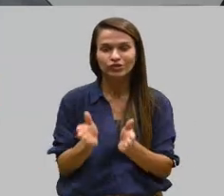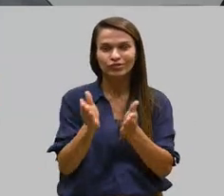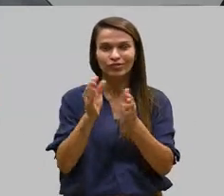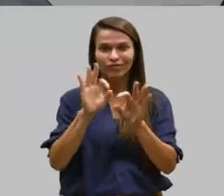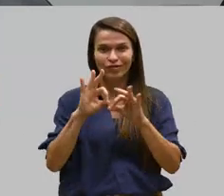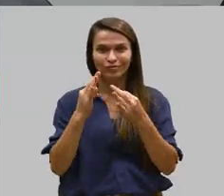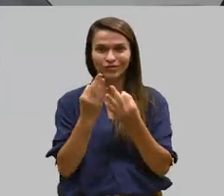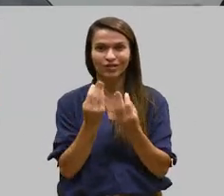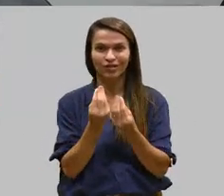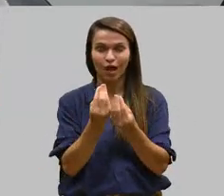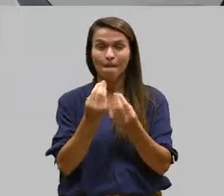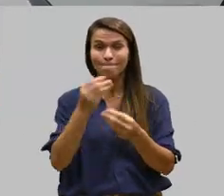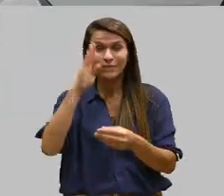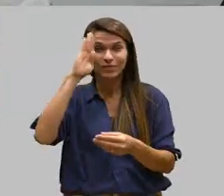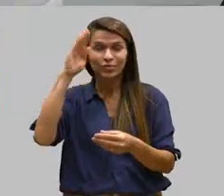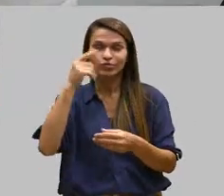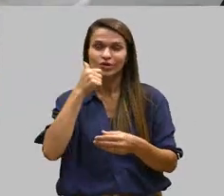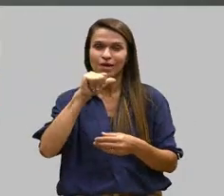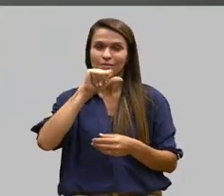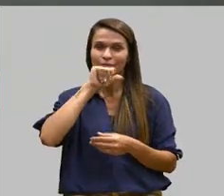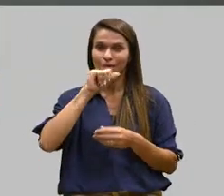Principalmente a mãe parabéns